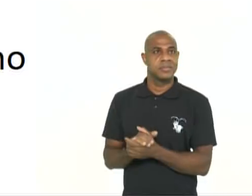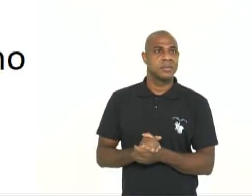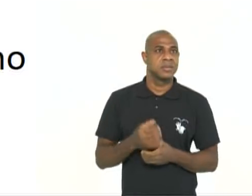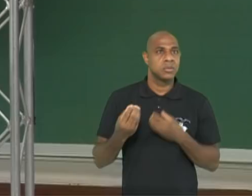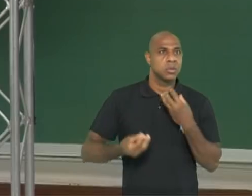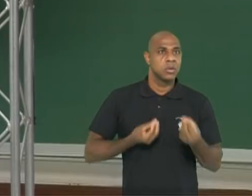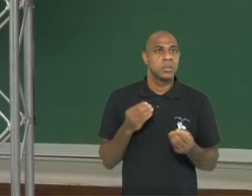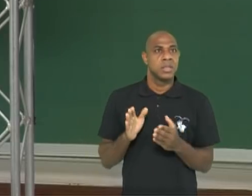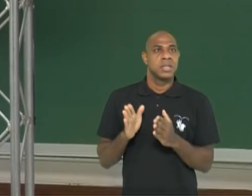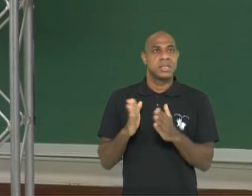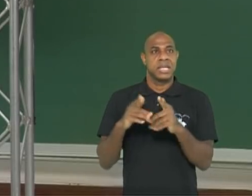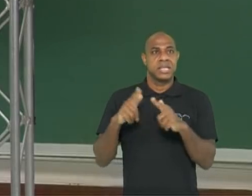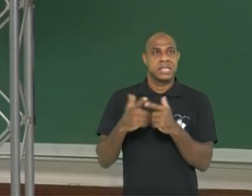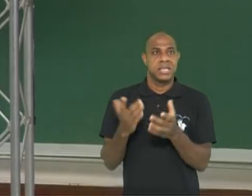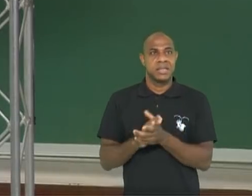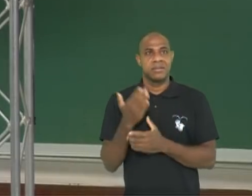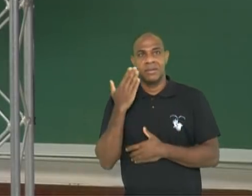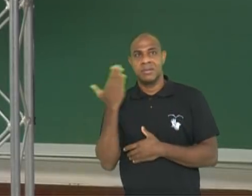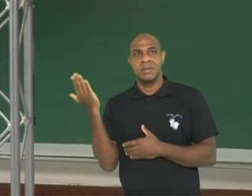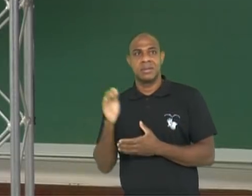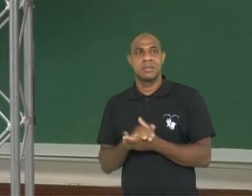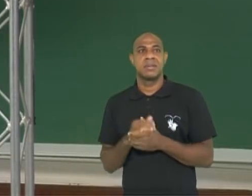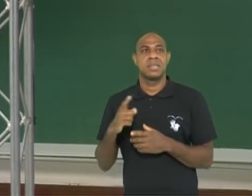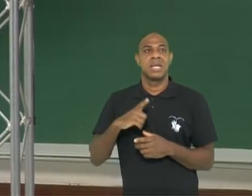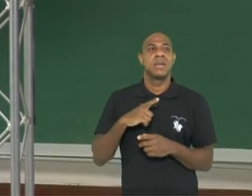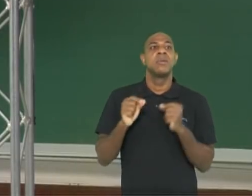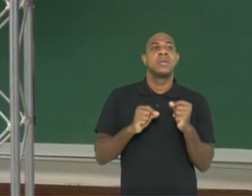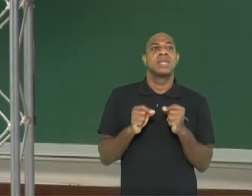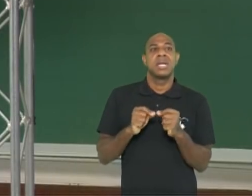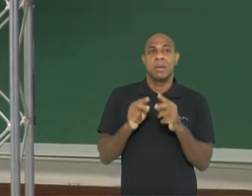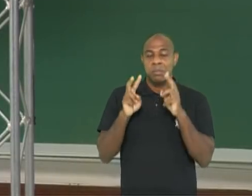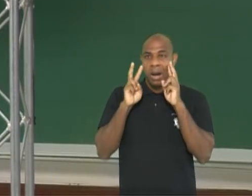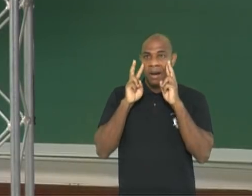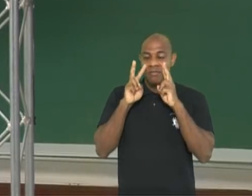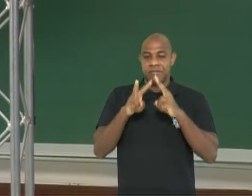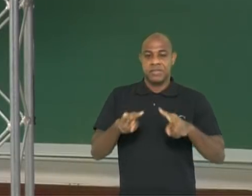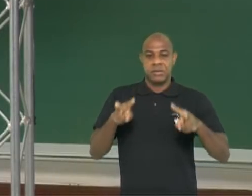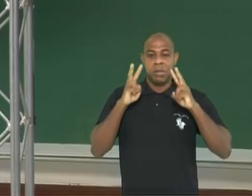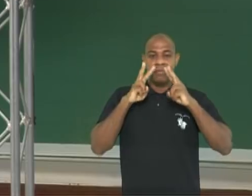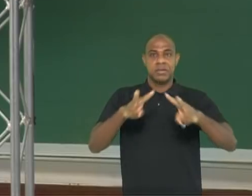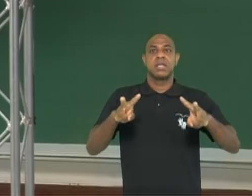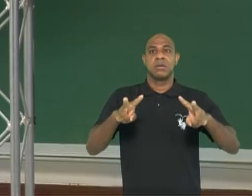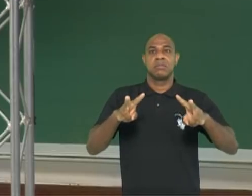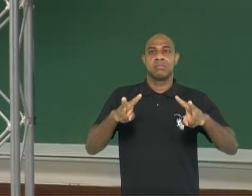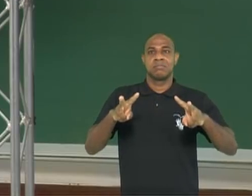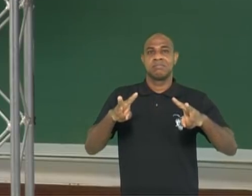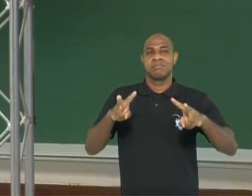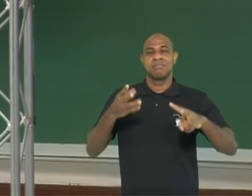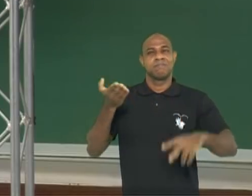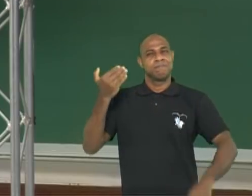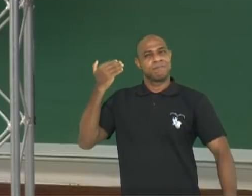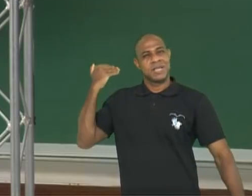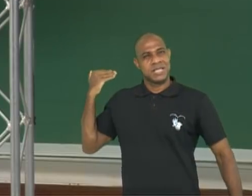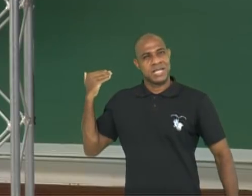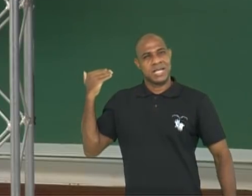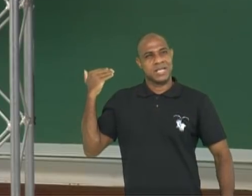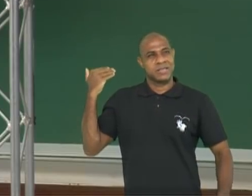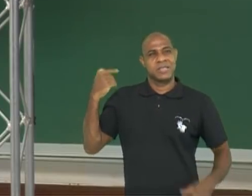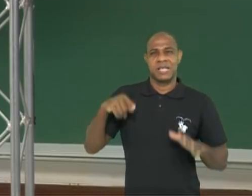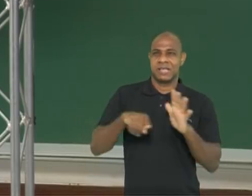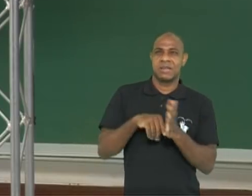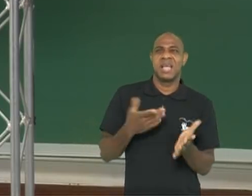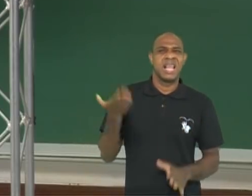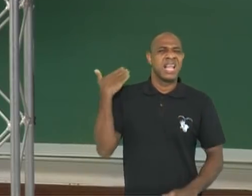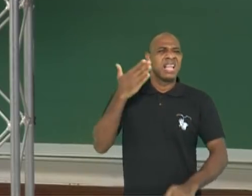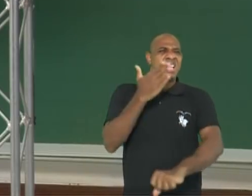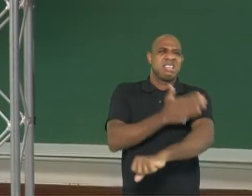desses monges, porque nós temos uma visão extremamente negativa, ou por historiadores mais antigos que falavam, na Idade Média